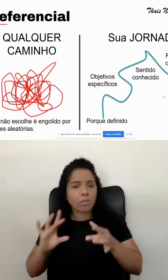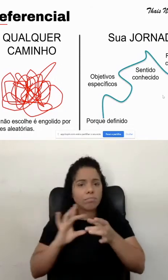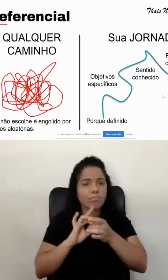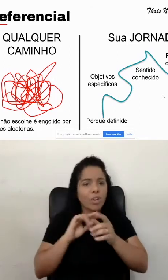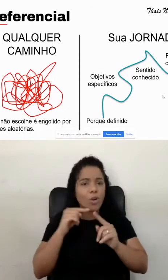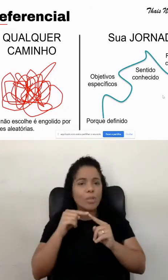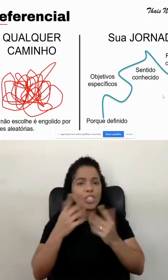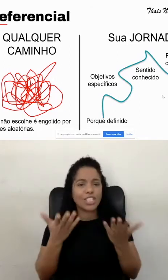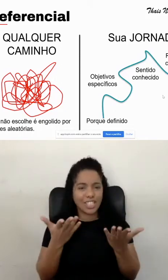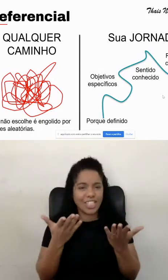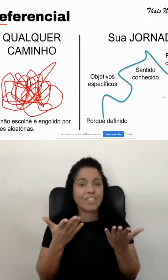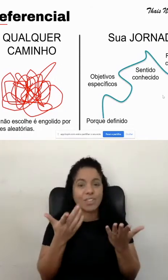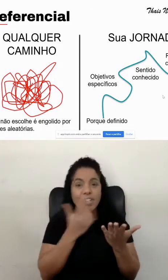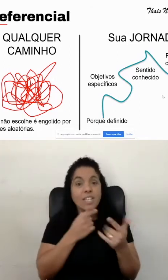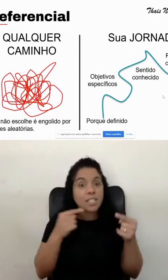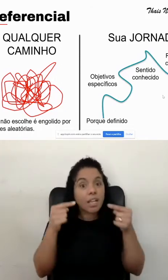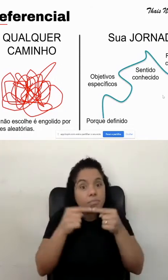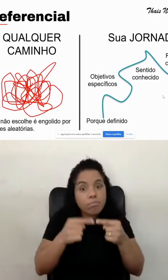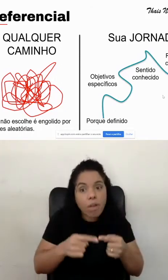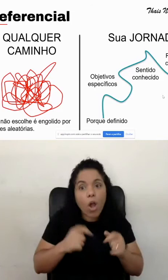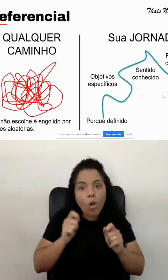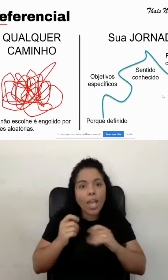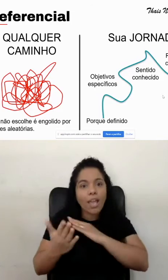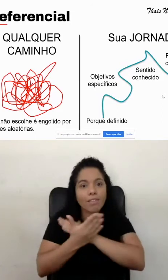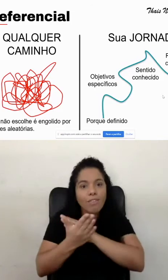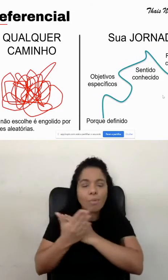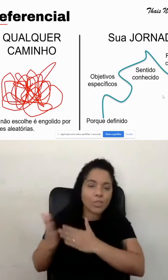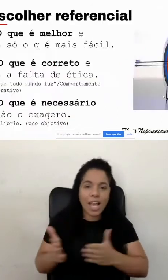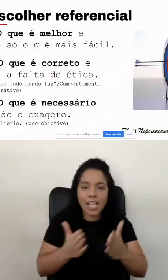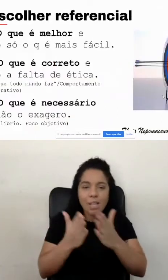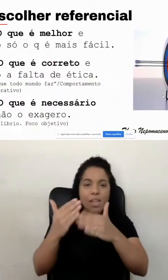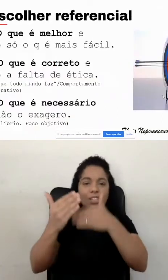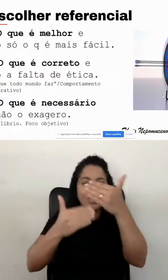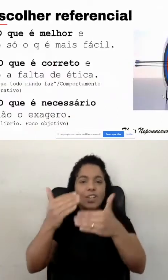isso, resultados que fazem sentido para a sua jornada.